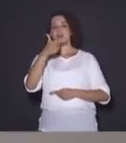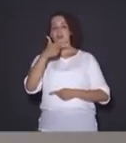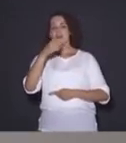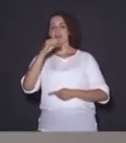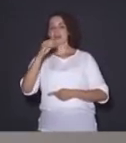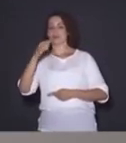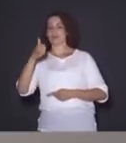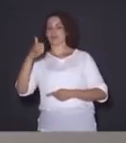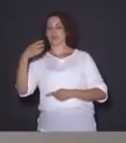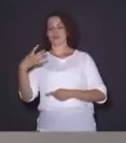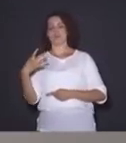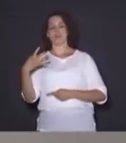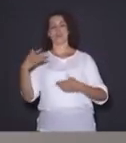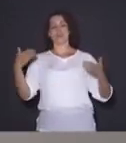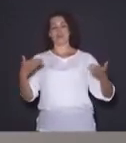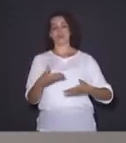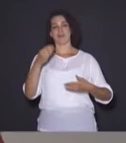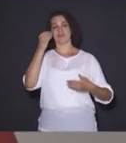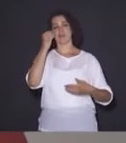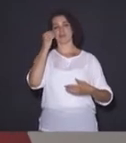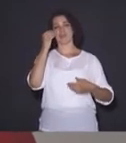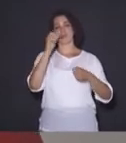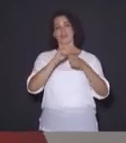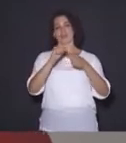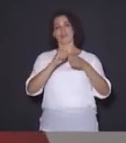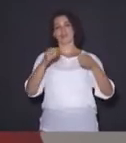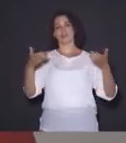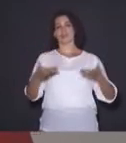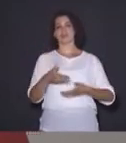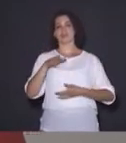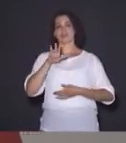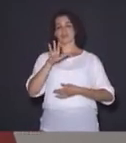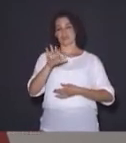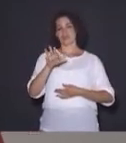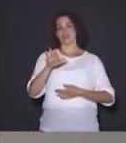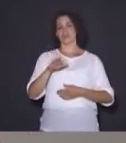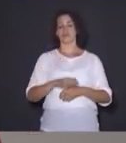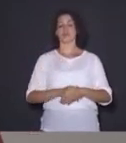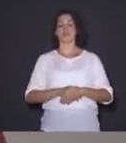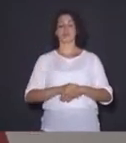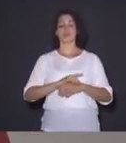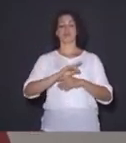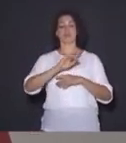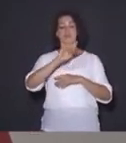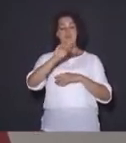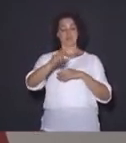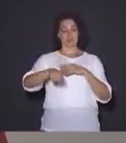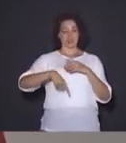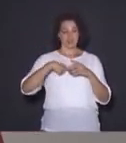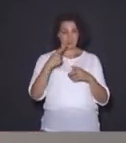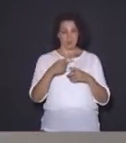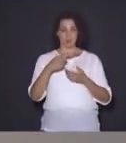é o que estão tentando fazer com lula e o segundo momento do golpe é